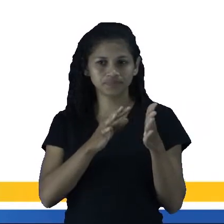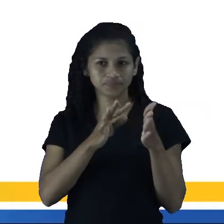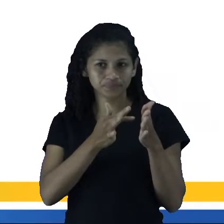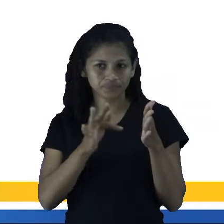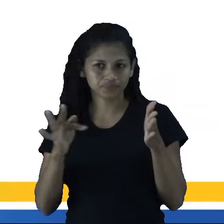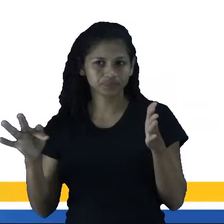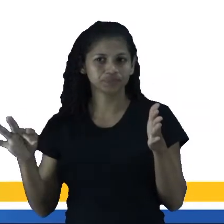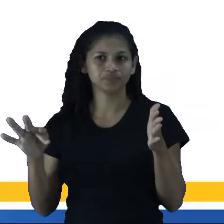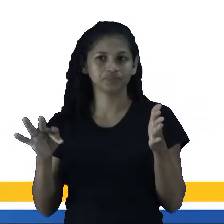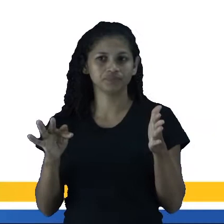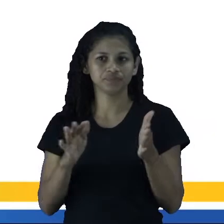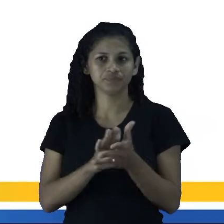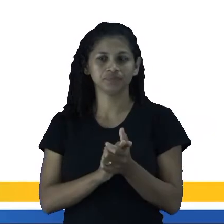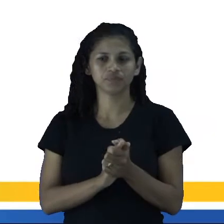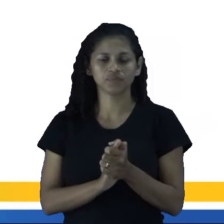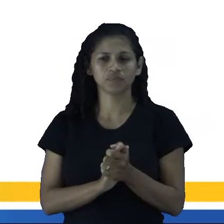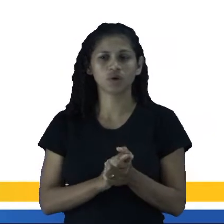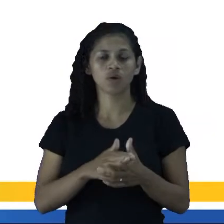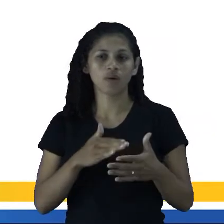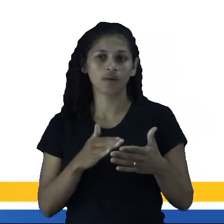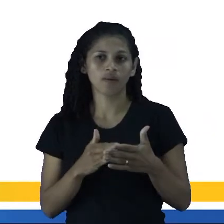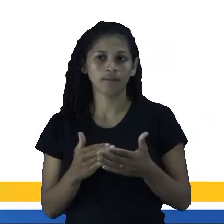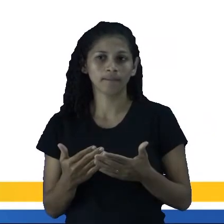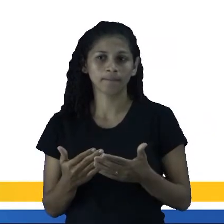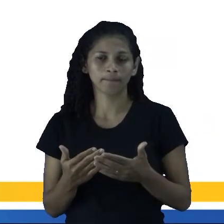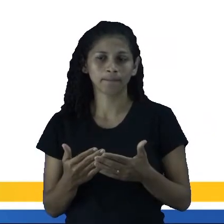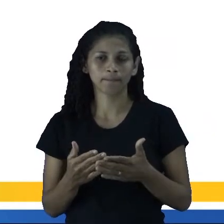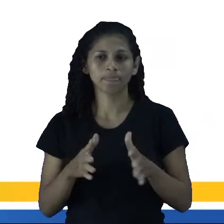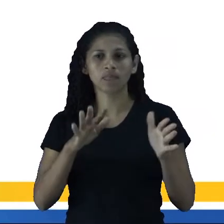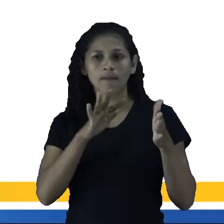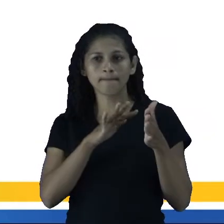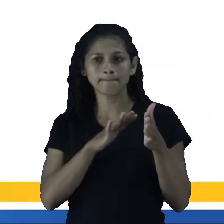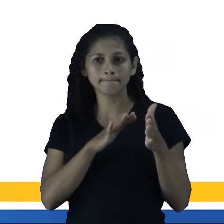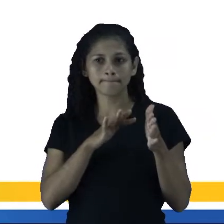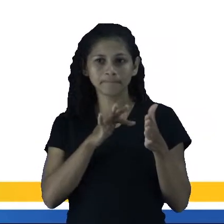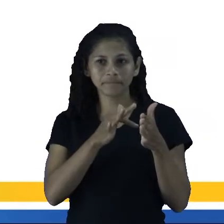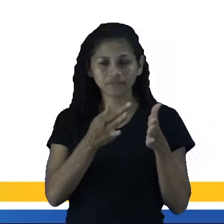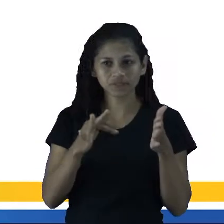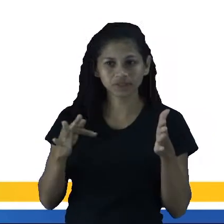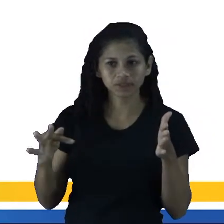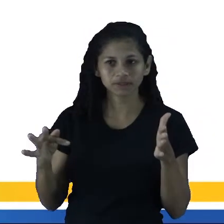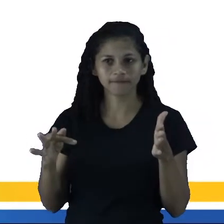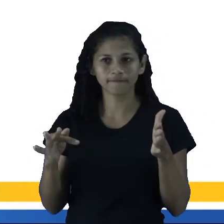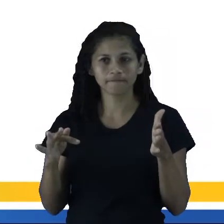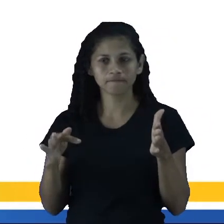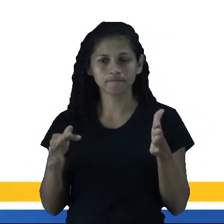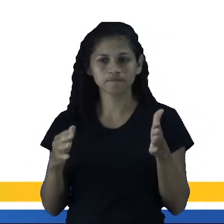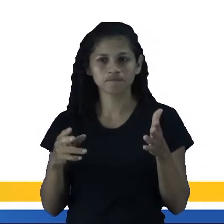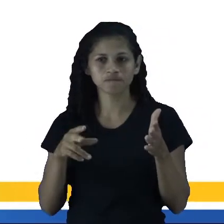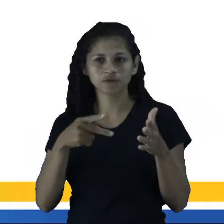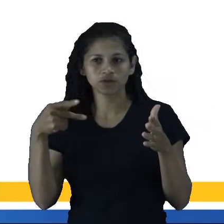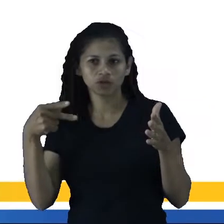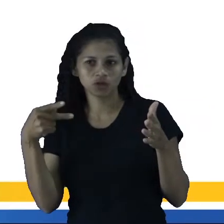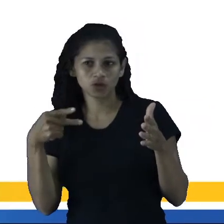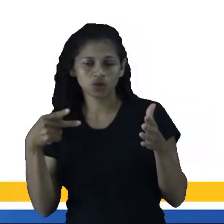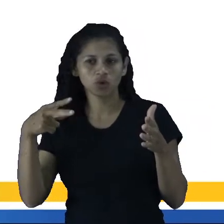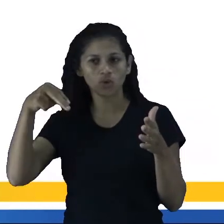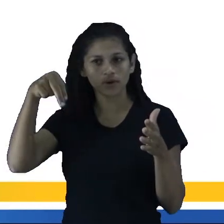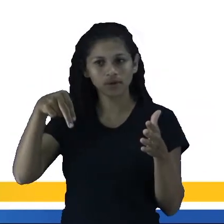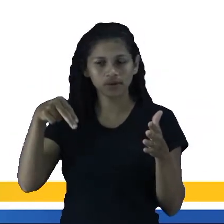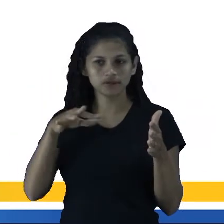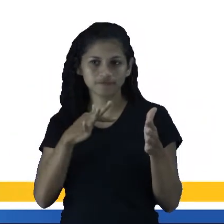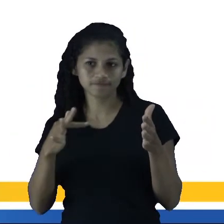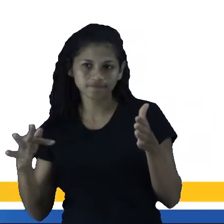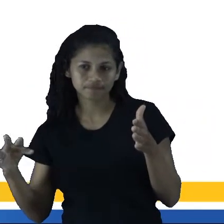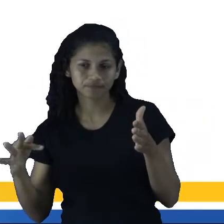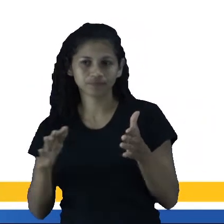ok? Então, a partir de agora, permutação de n elementos é igual a n fatorial.